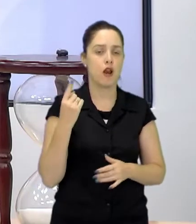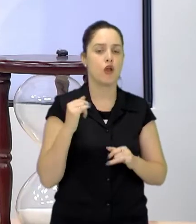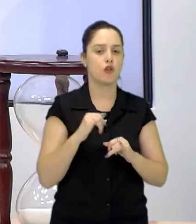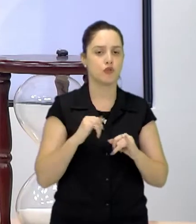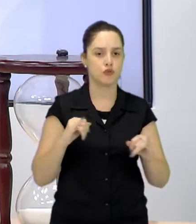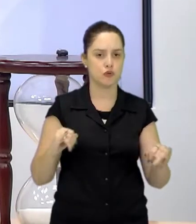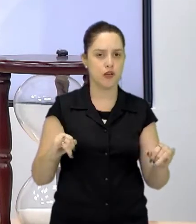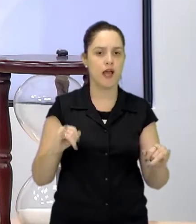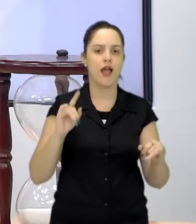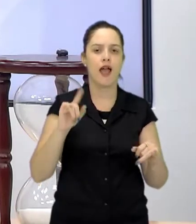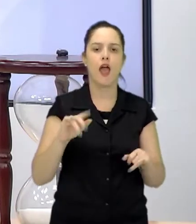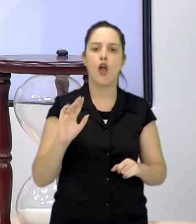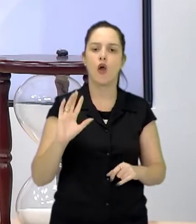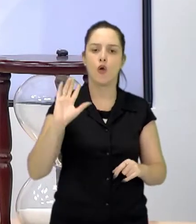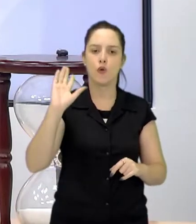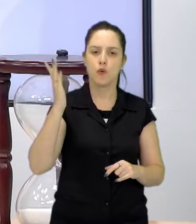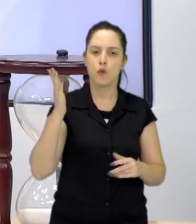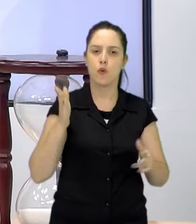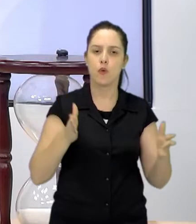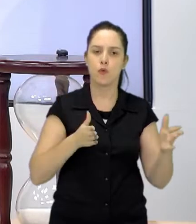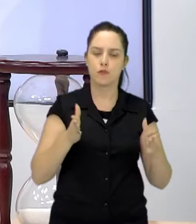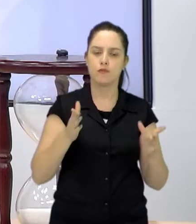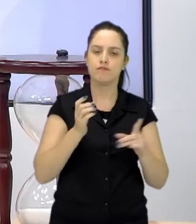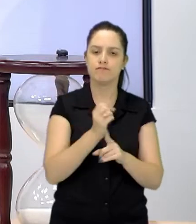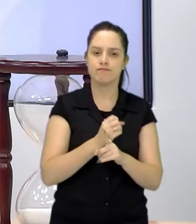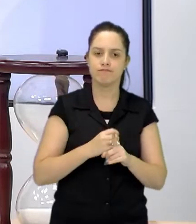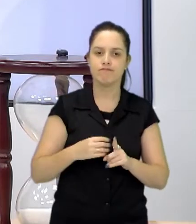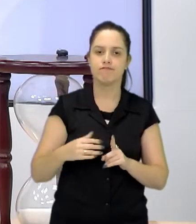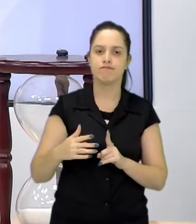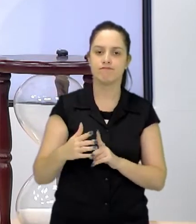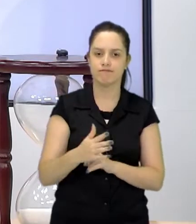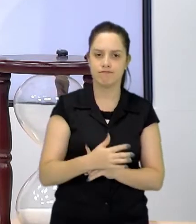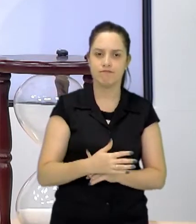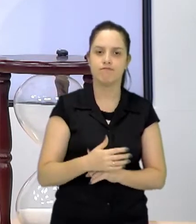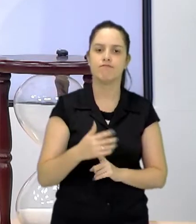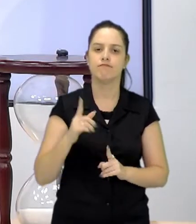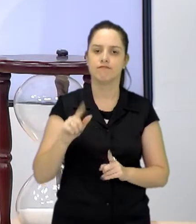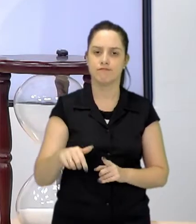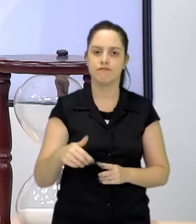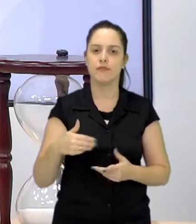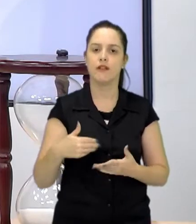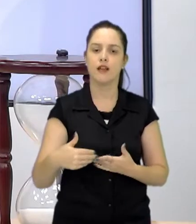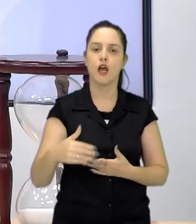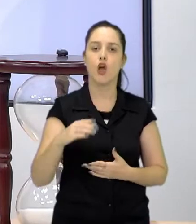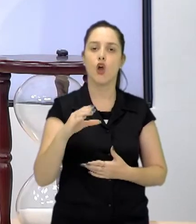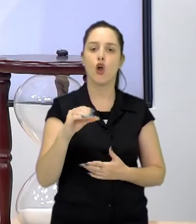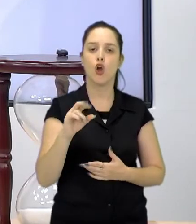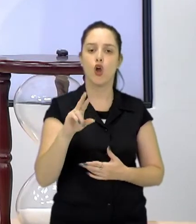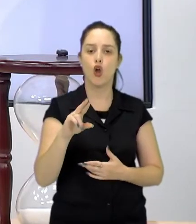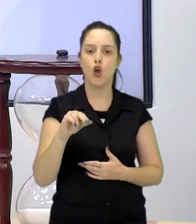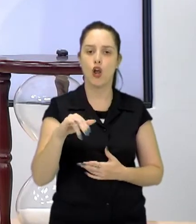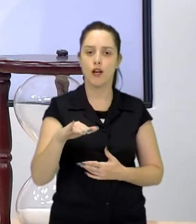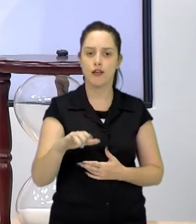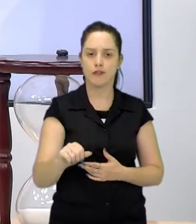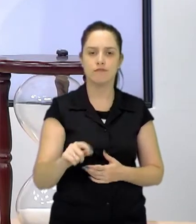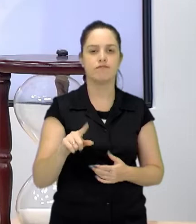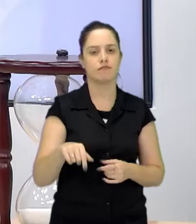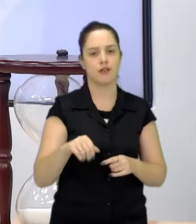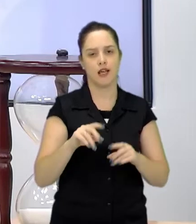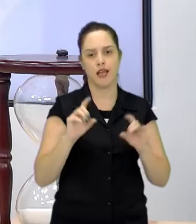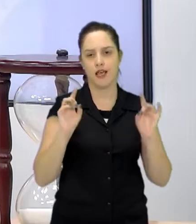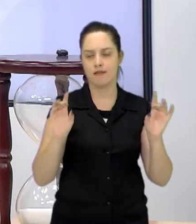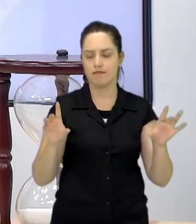De um fato que aconteceu ali no momento na sociedade. Então, eu produzo essa crônica. E jornalística porque ela é comumente